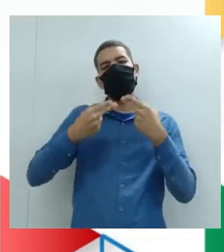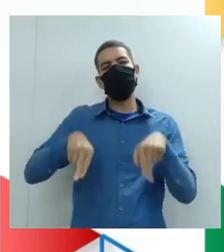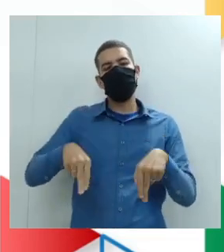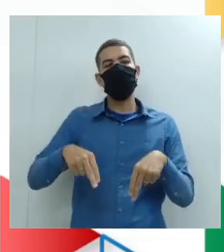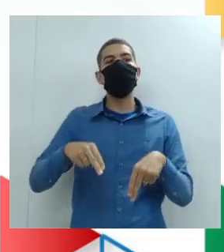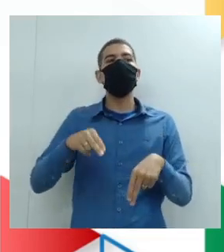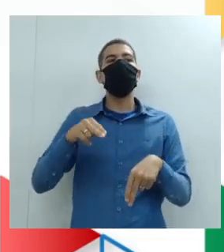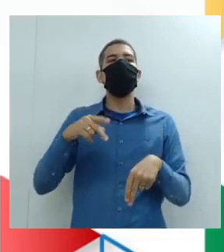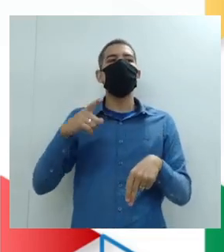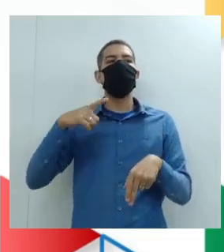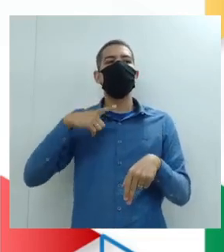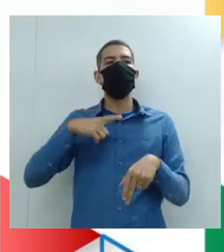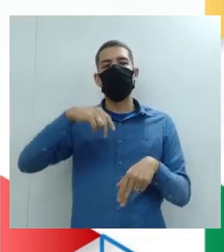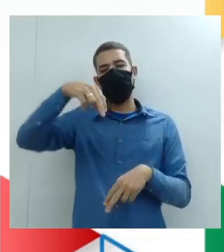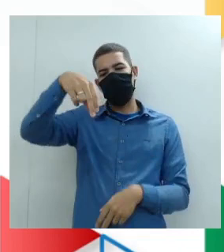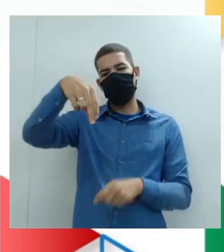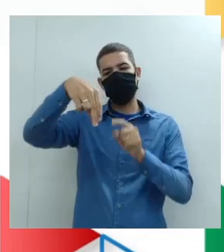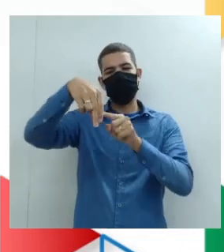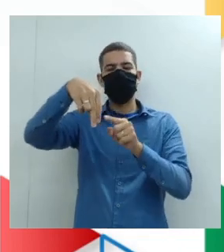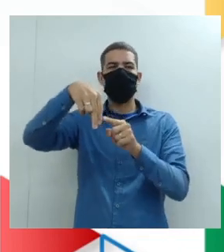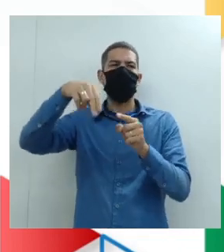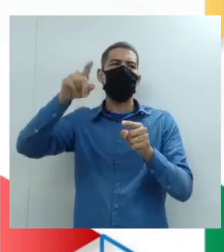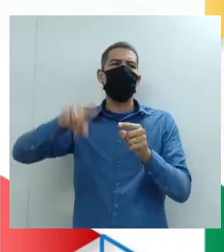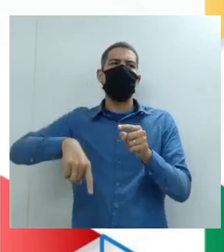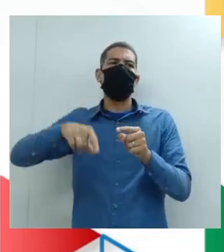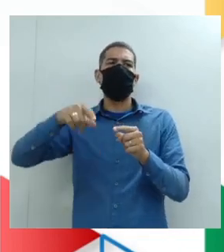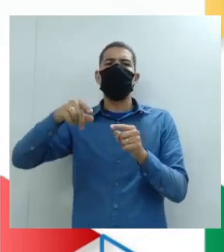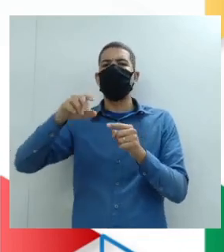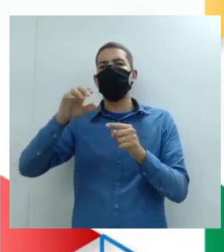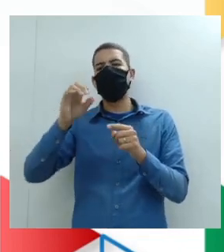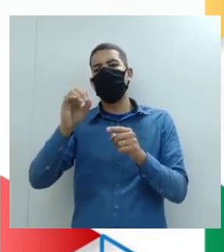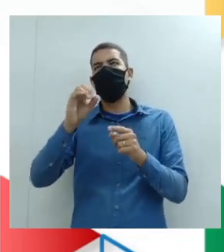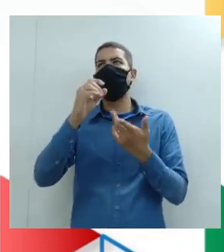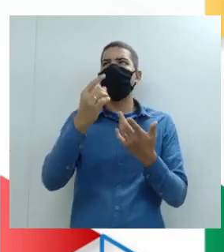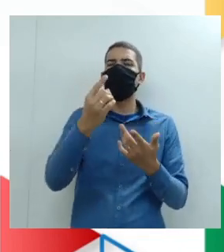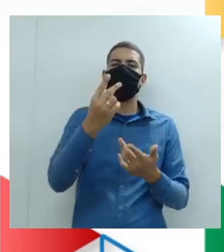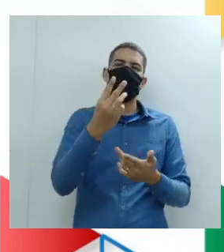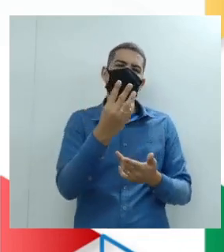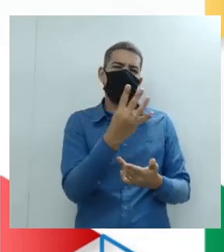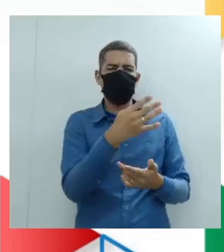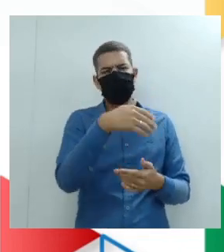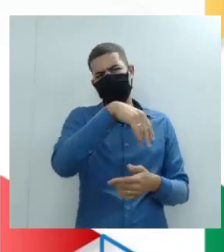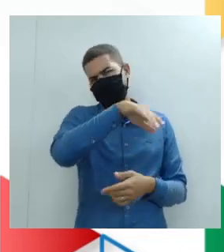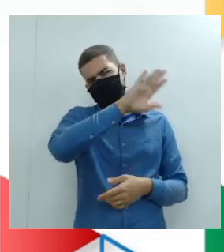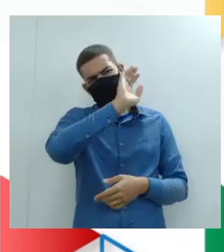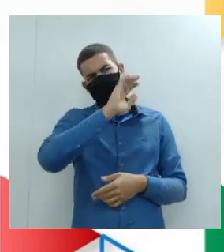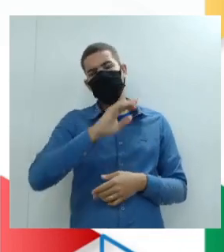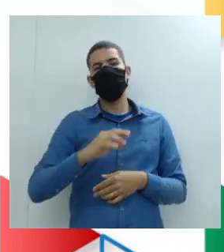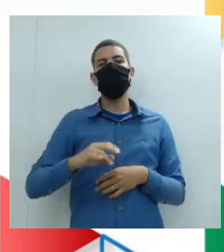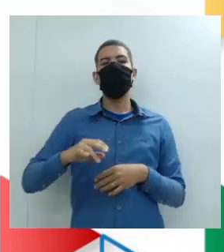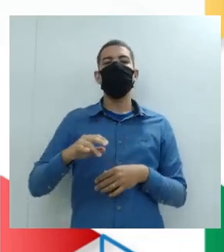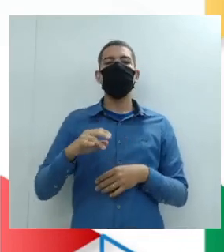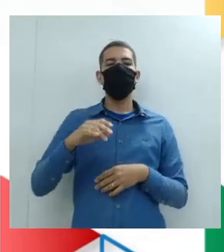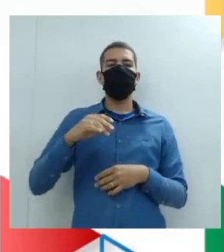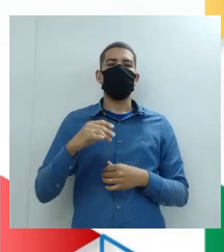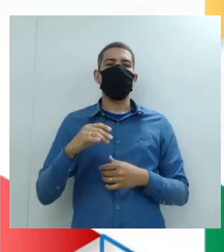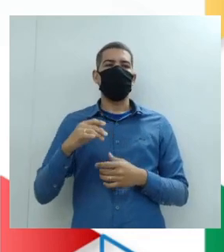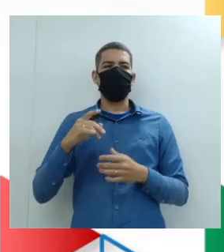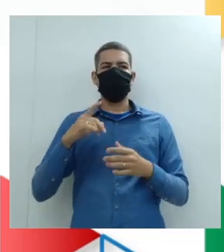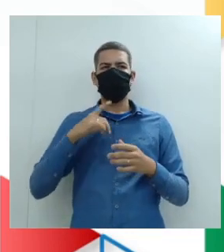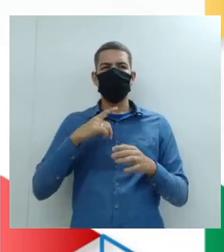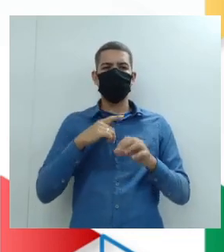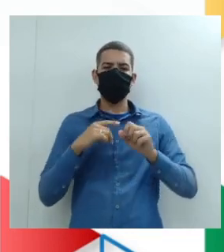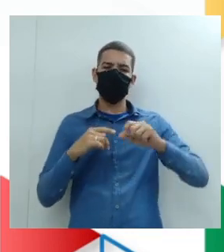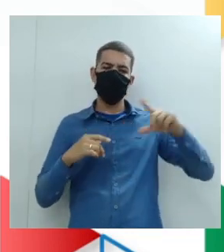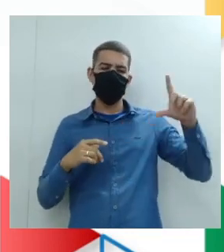conjunto dos números n, tá? Do n, da representação do n. 0, 1, 2, 3, na sequência crescente, tá